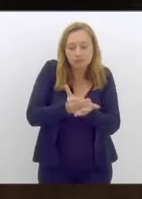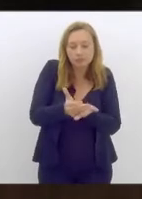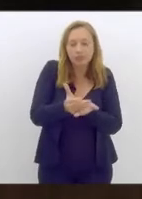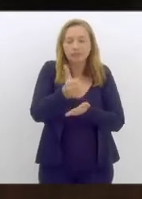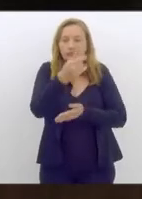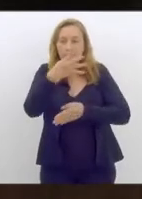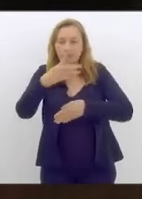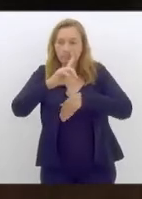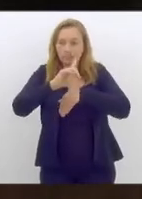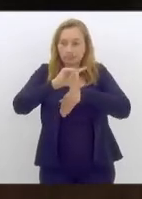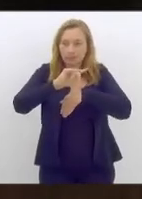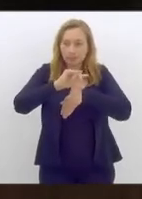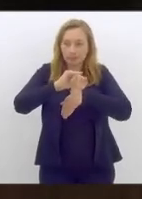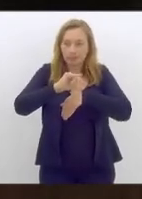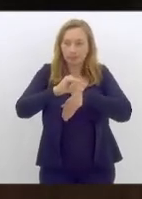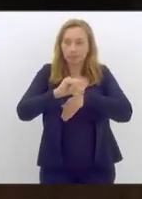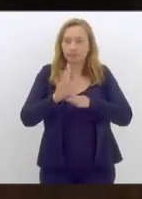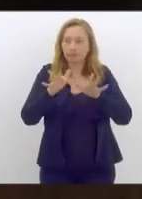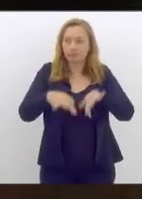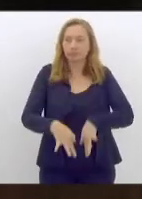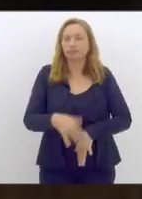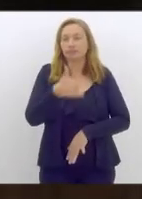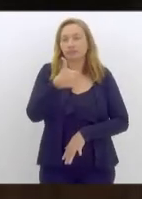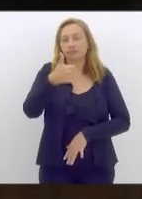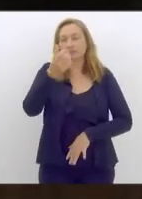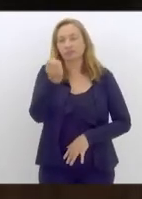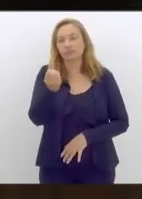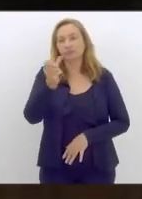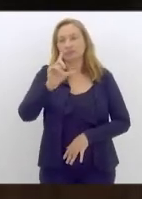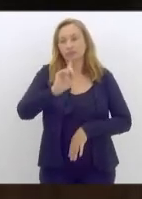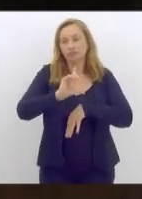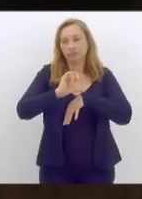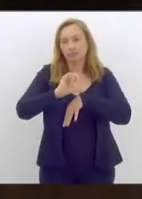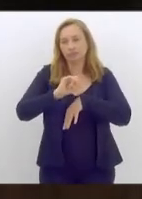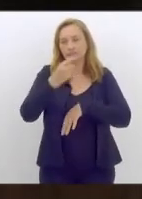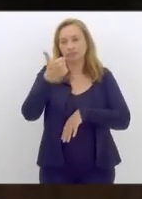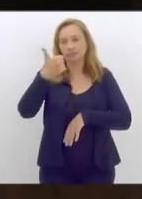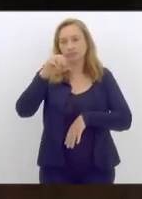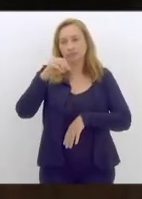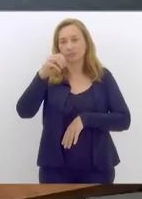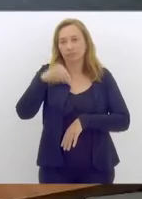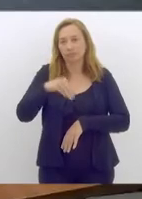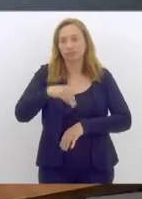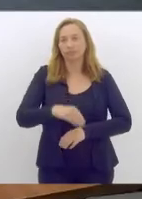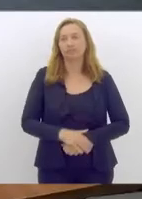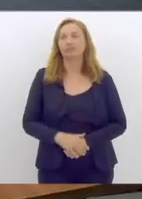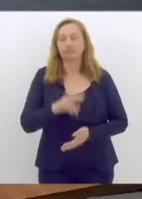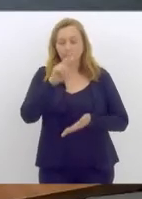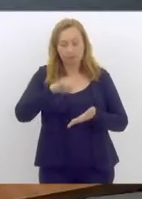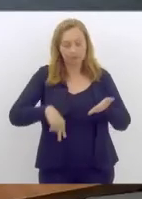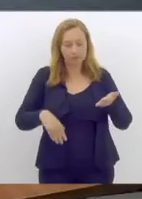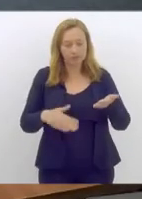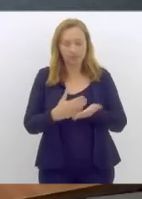iniciada às 14 horas encerrou-se às 16 horas e 10 minutos